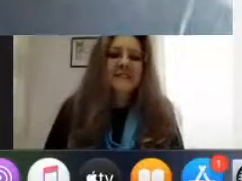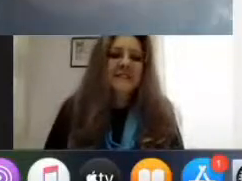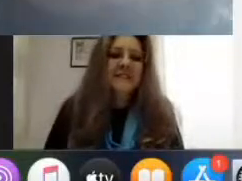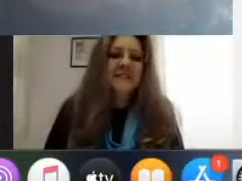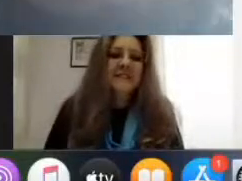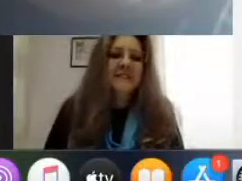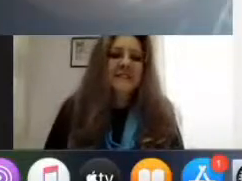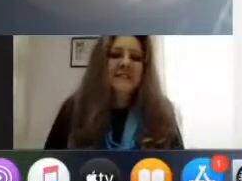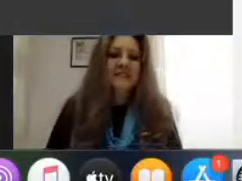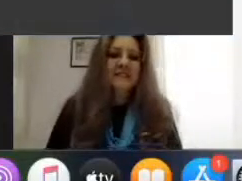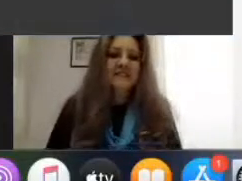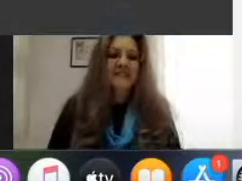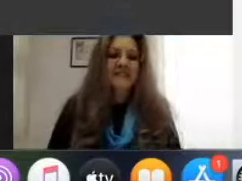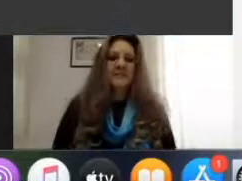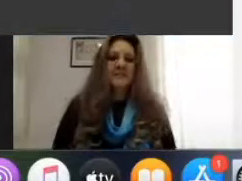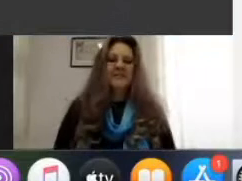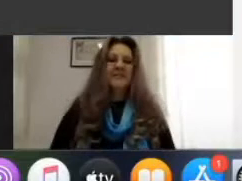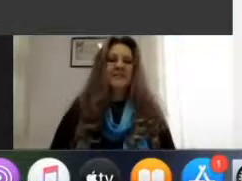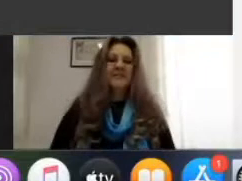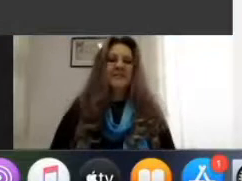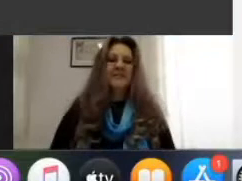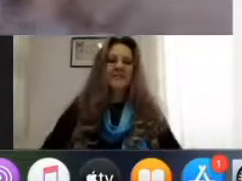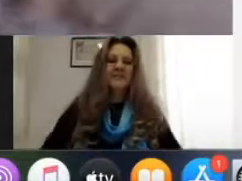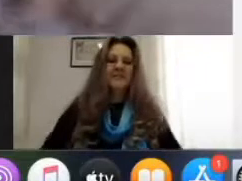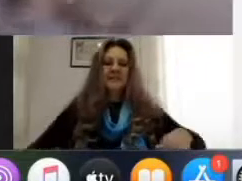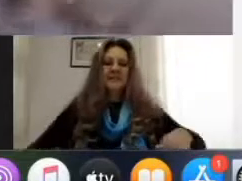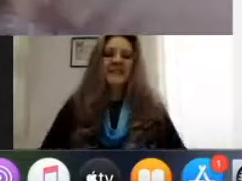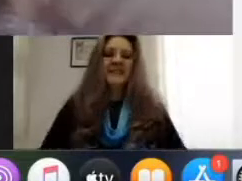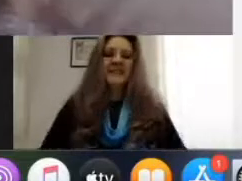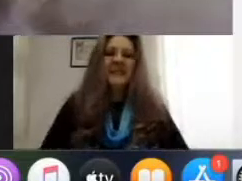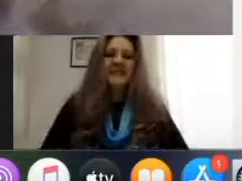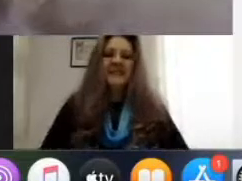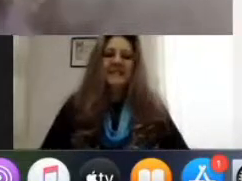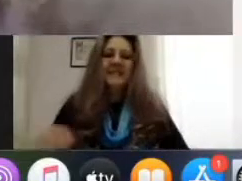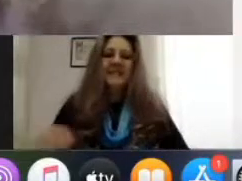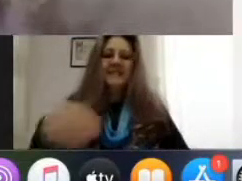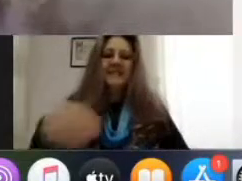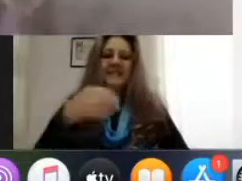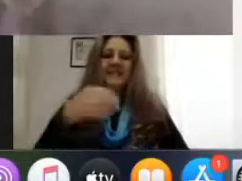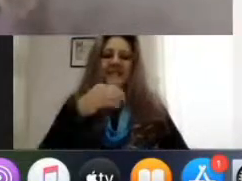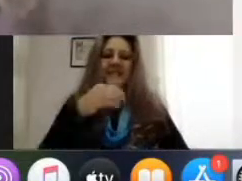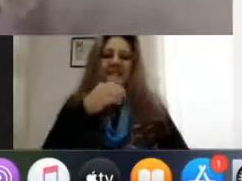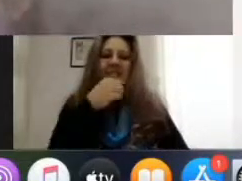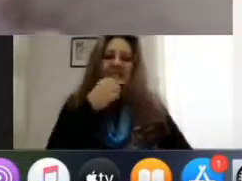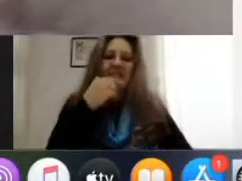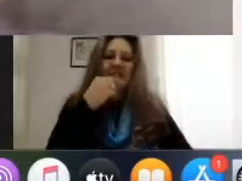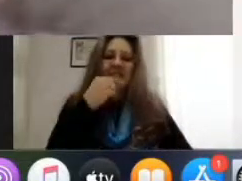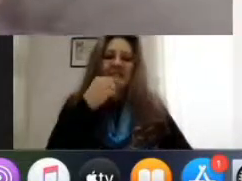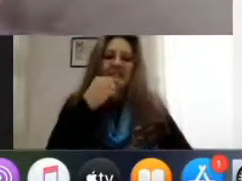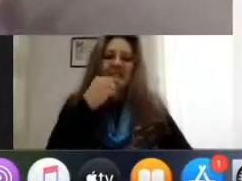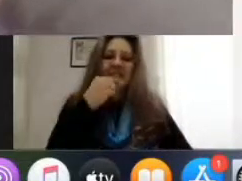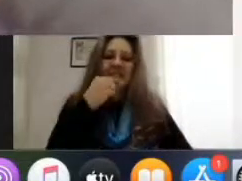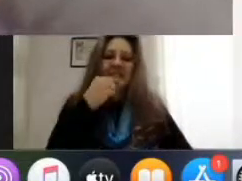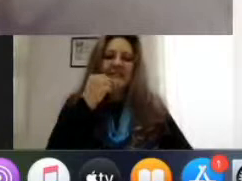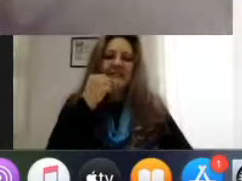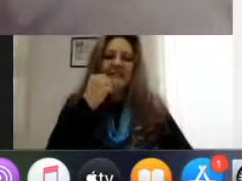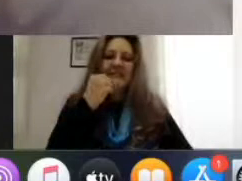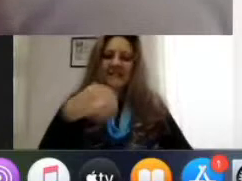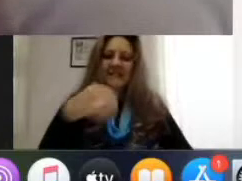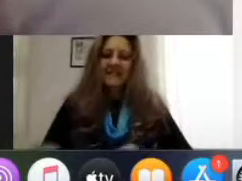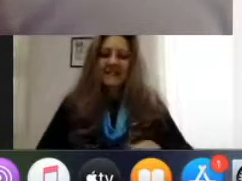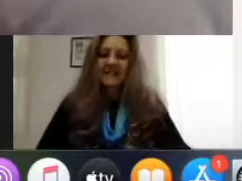Oi, Eliane. Não sei como vocês estão me vendo, porque eu tive que vir para o celular, que meu computador não estava dando muito bom sinal, tive que